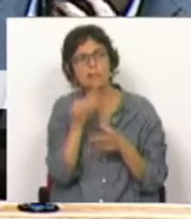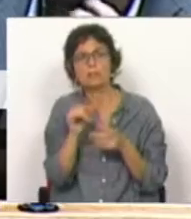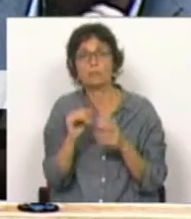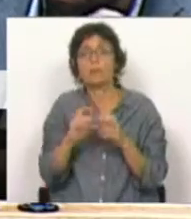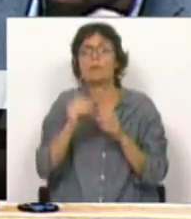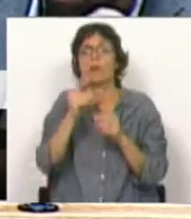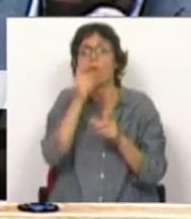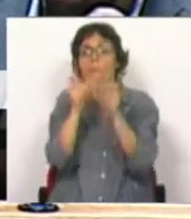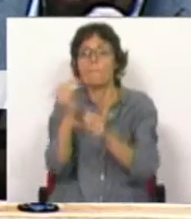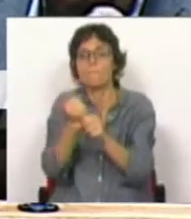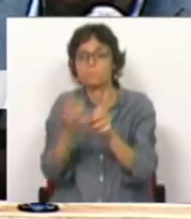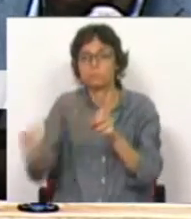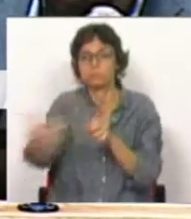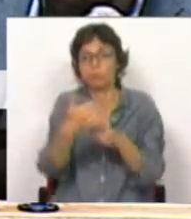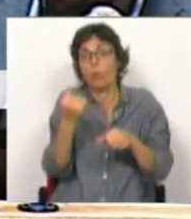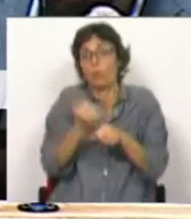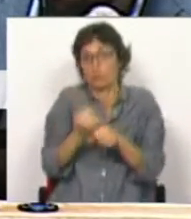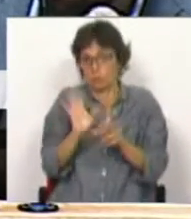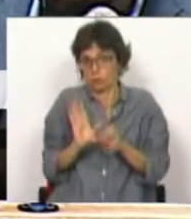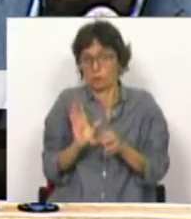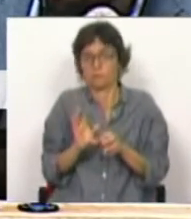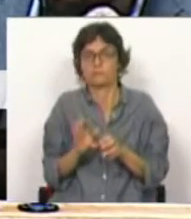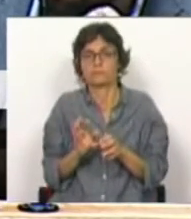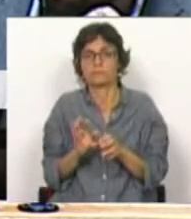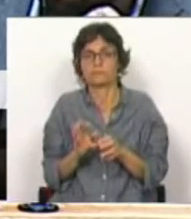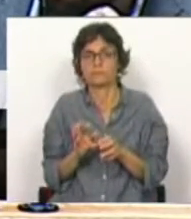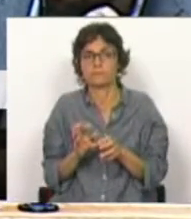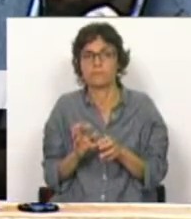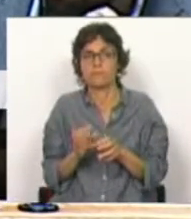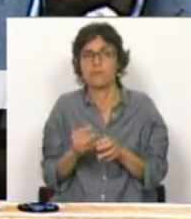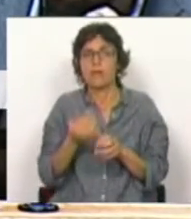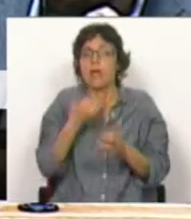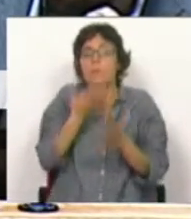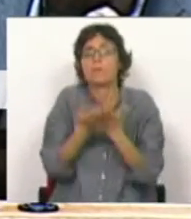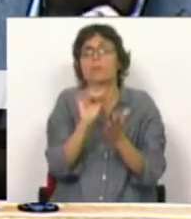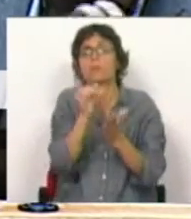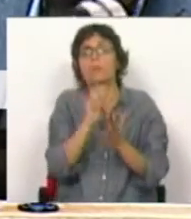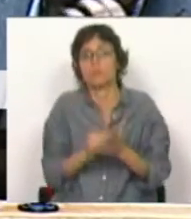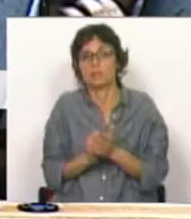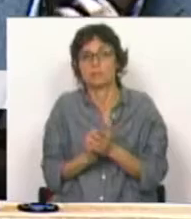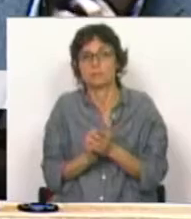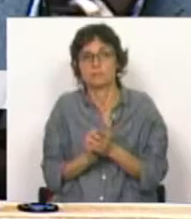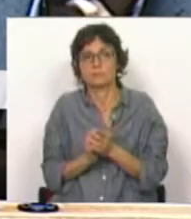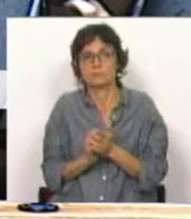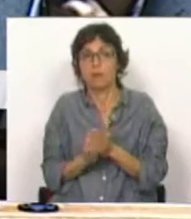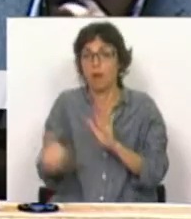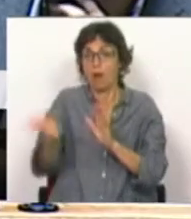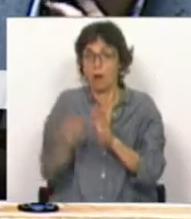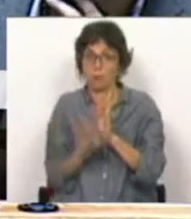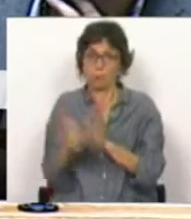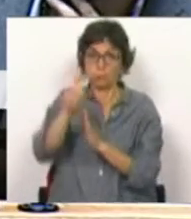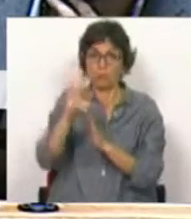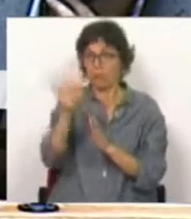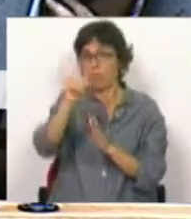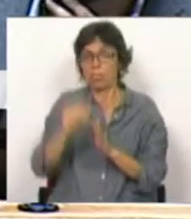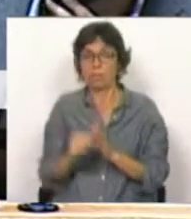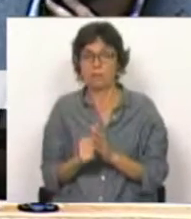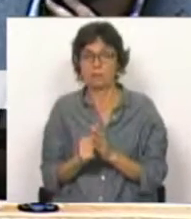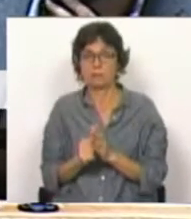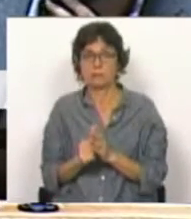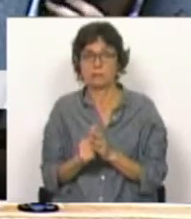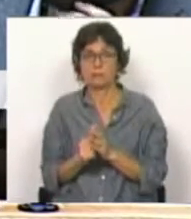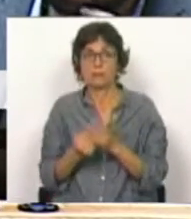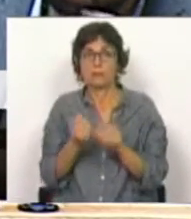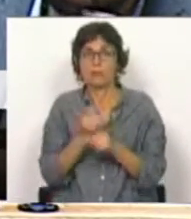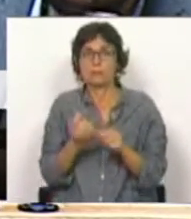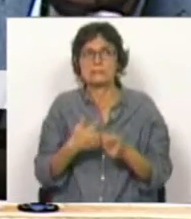humanos, ou de trabalhadores, como nós diríamos. E o que é que propõem? Mais trabalhadores? Não, também não podem propriamente dizer isso, porque